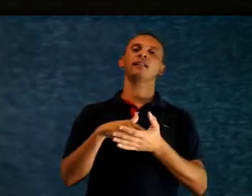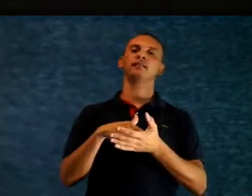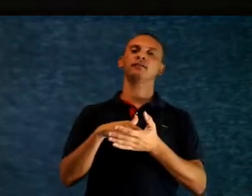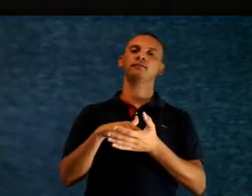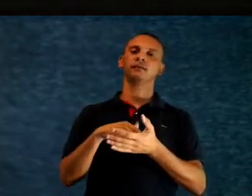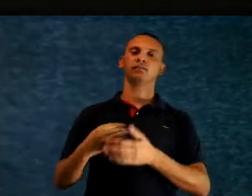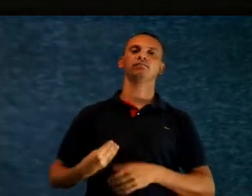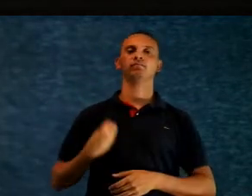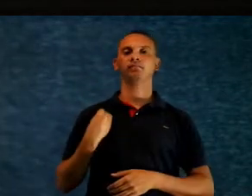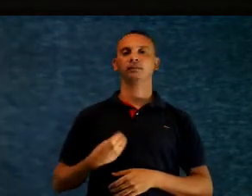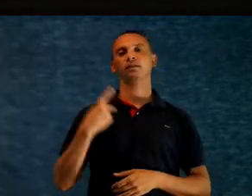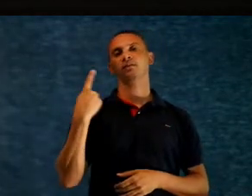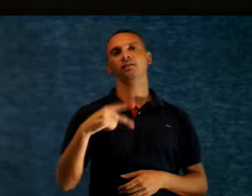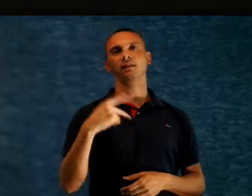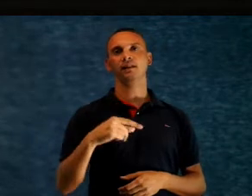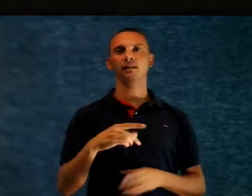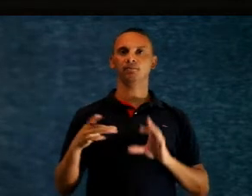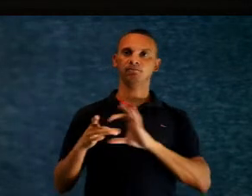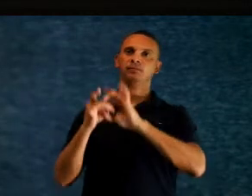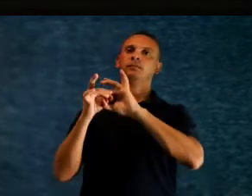Edmilson? Sim, sim, sim.